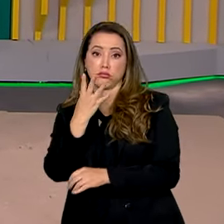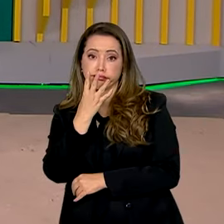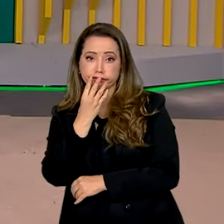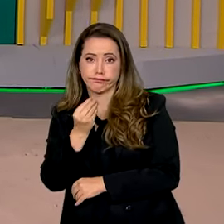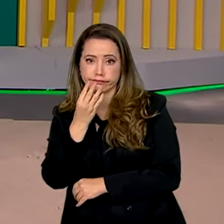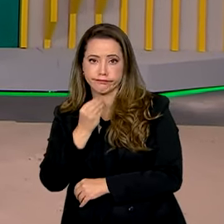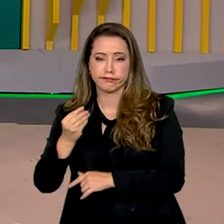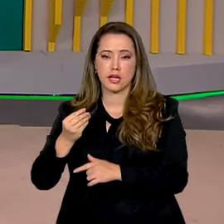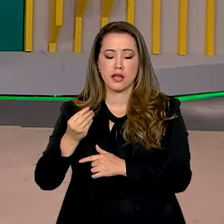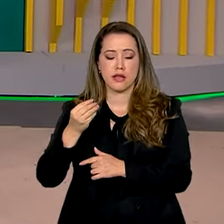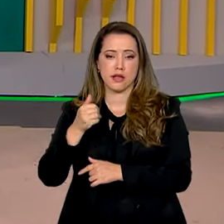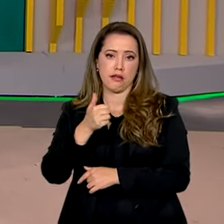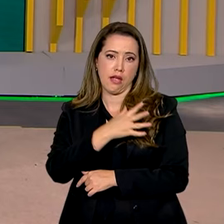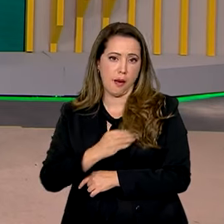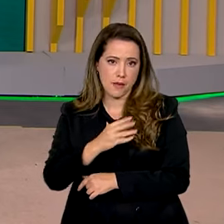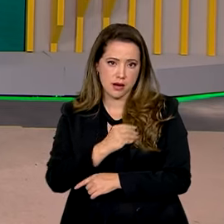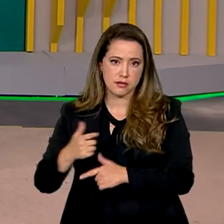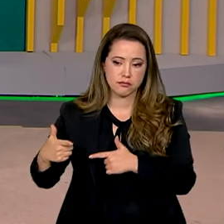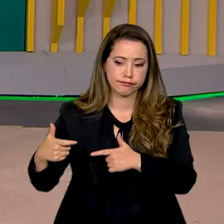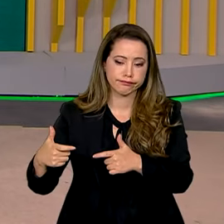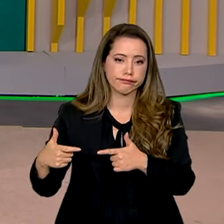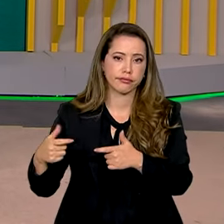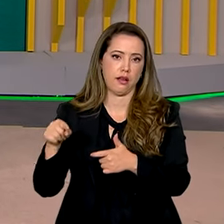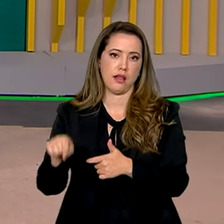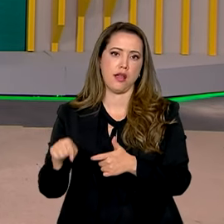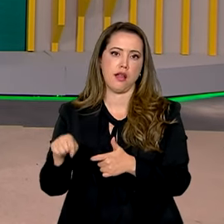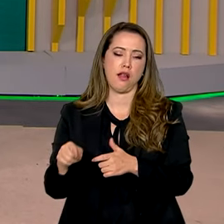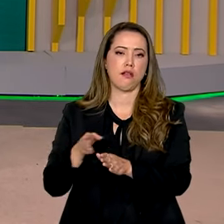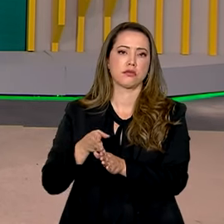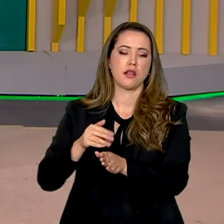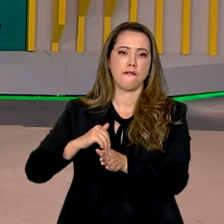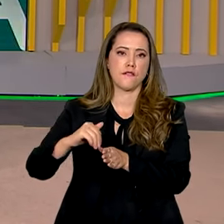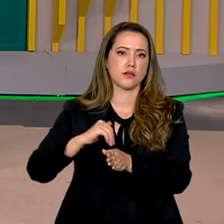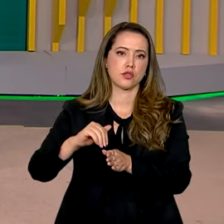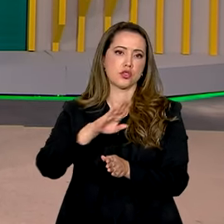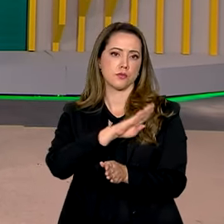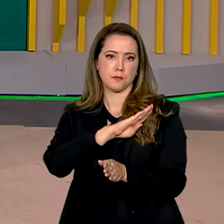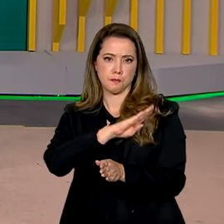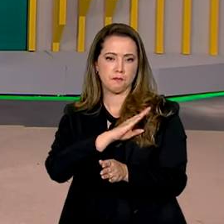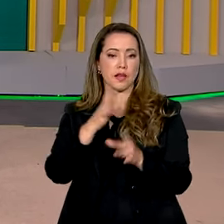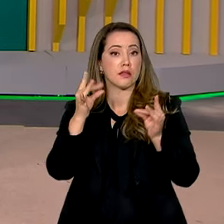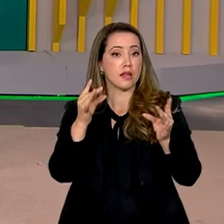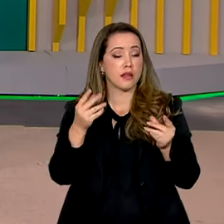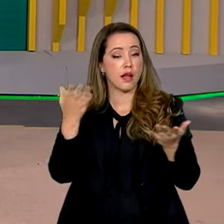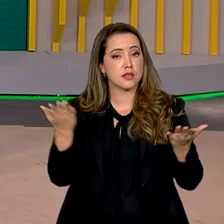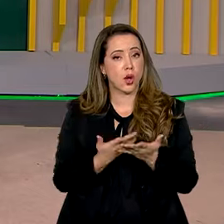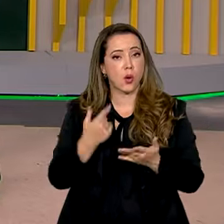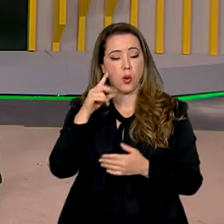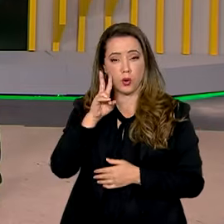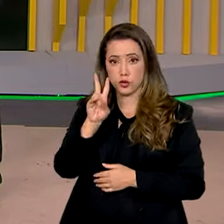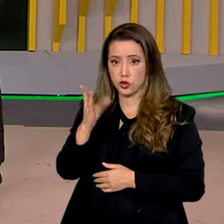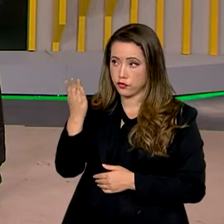e o Hamas na faixa de Gaza. Quem vai nos atualizar com as informações sobre esse assunto ao vivo é o